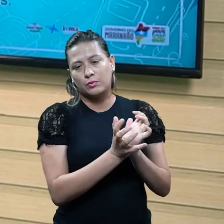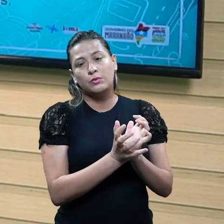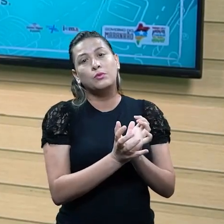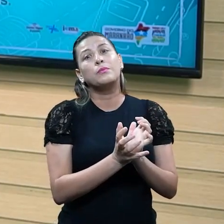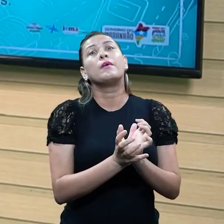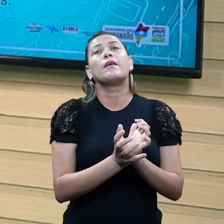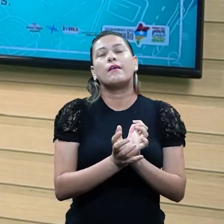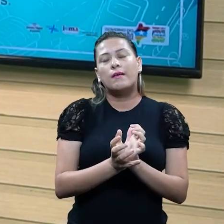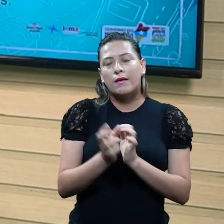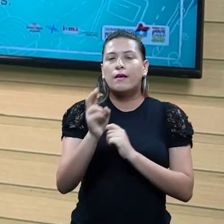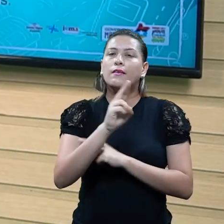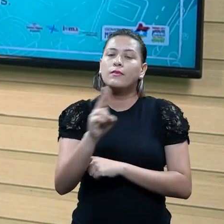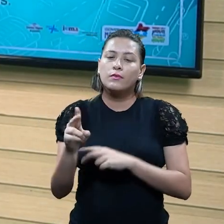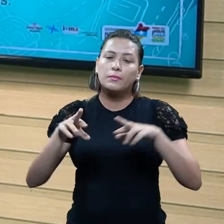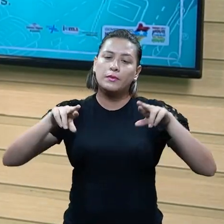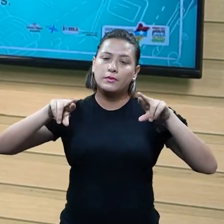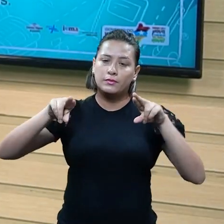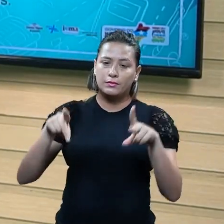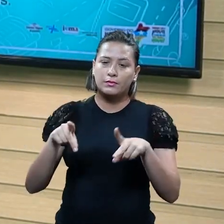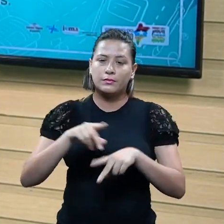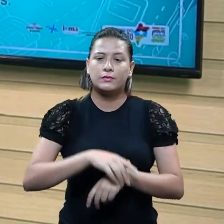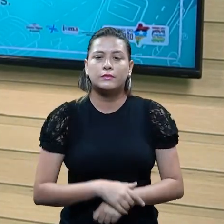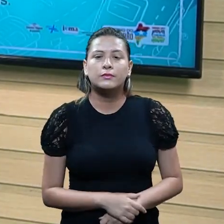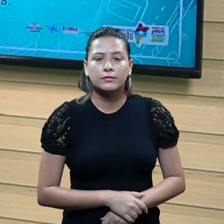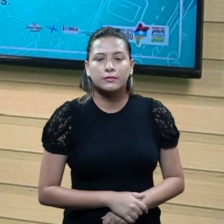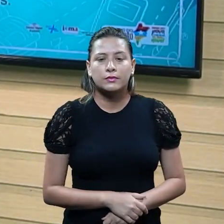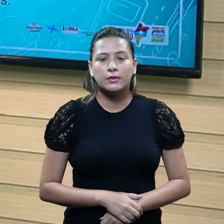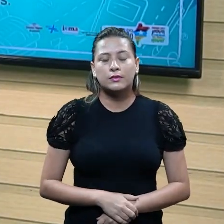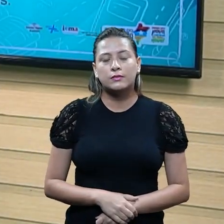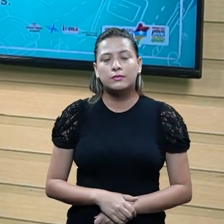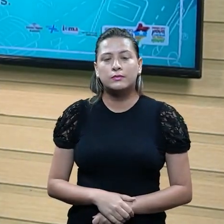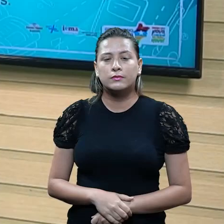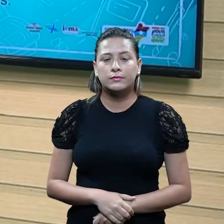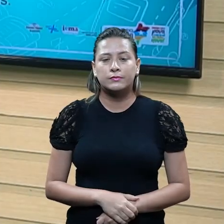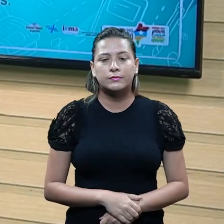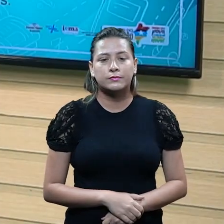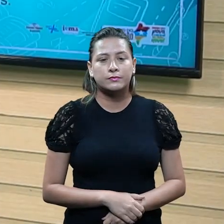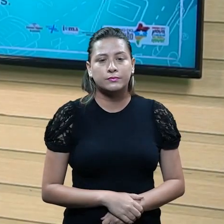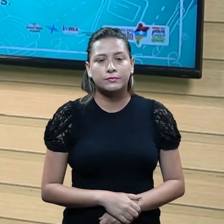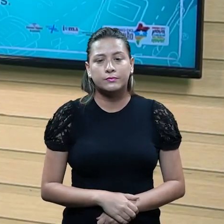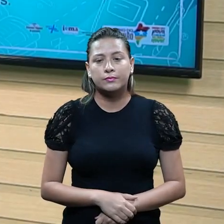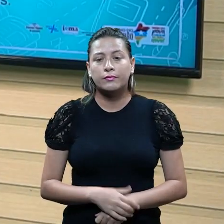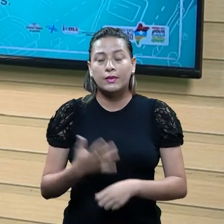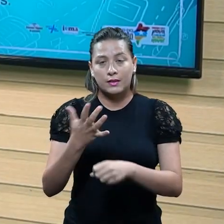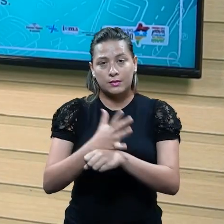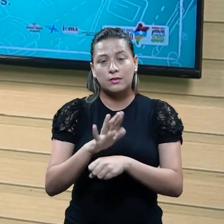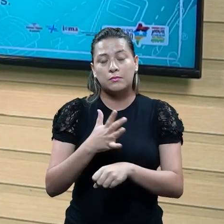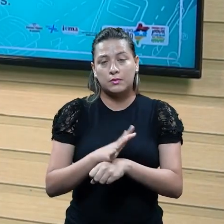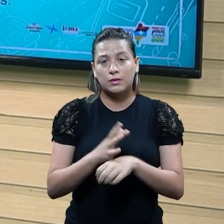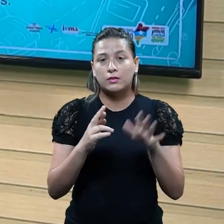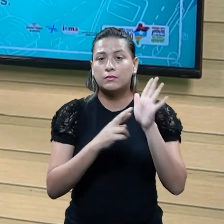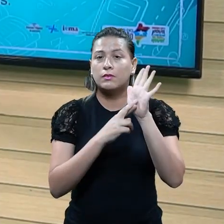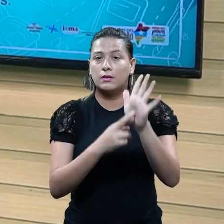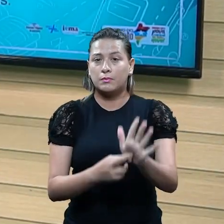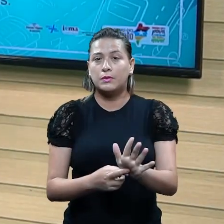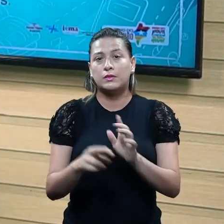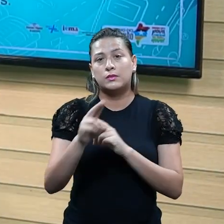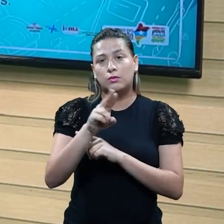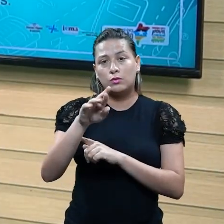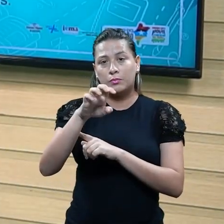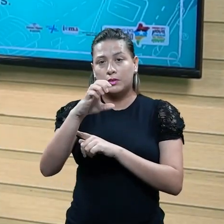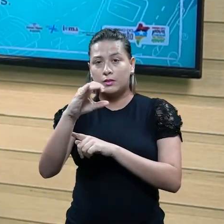sim. Essas ações financeiras, essas atividades vão ser representadas como